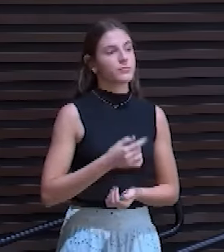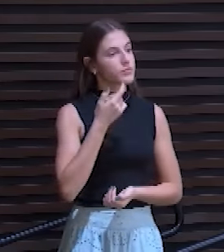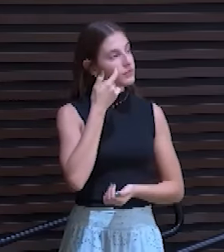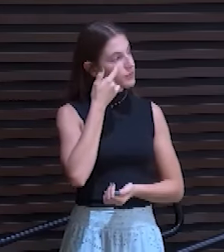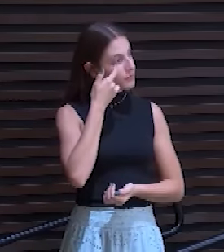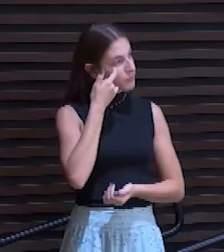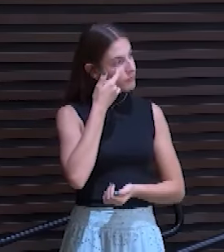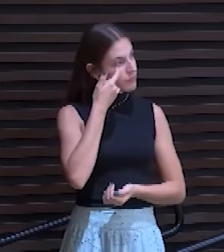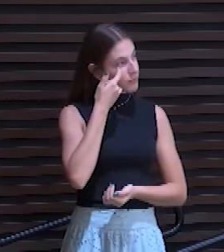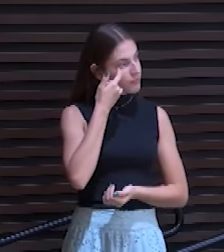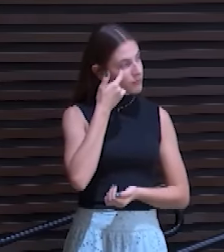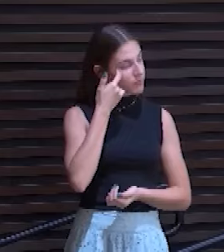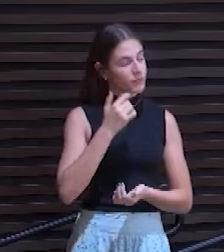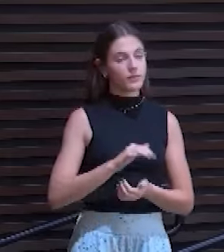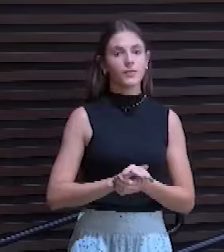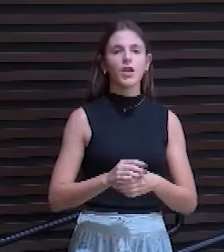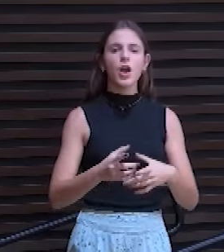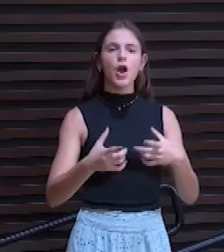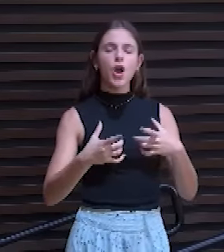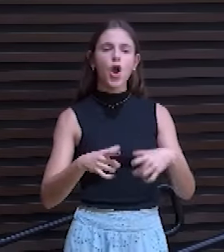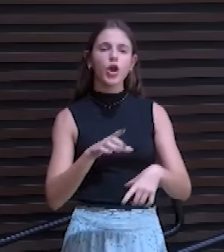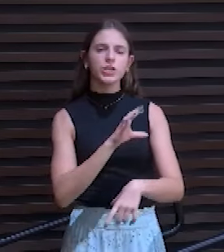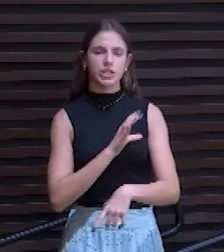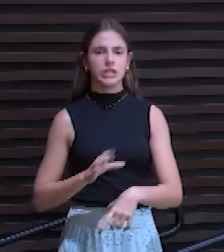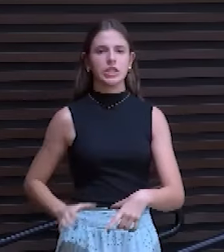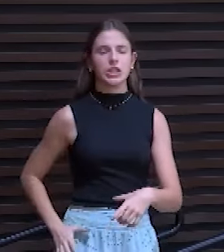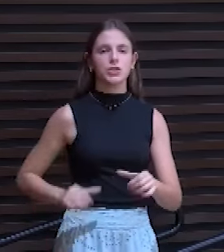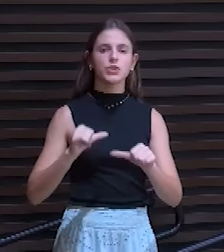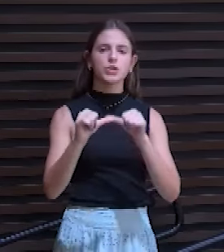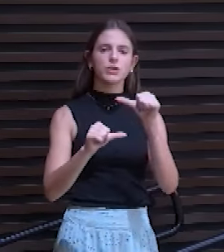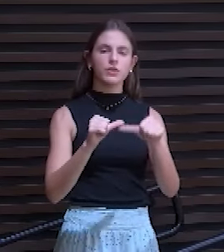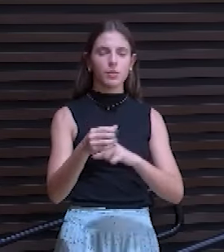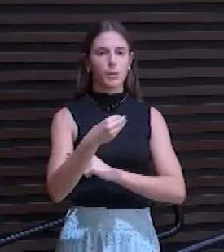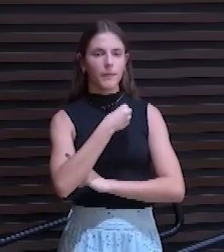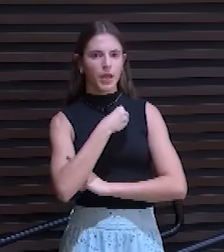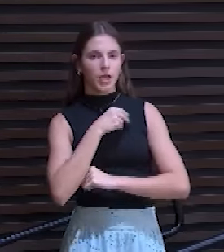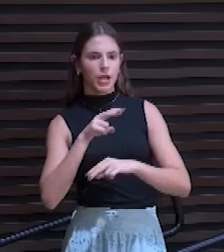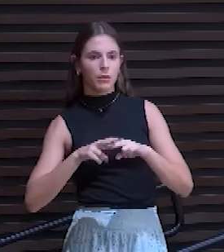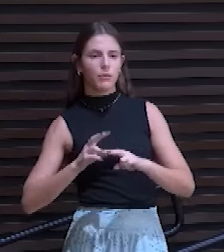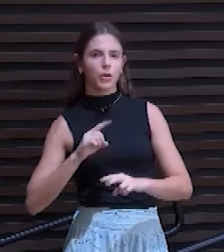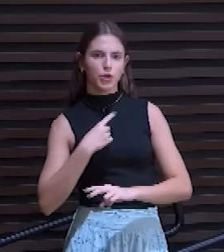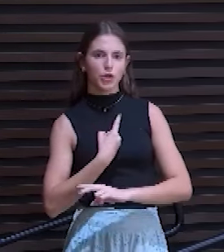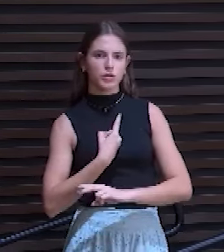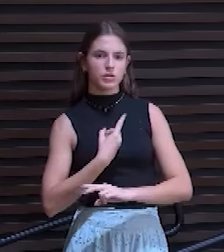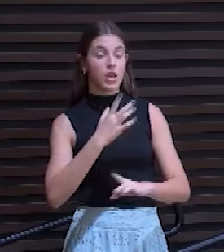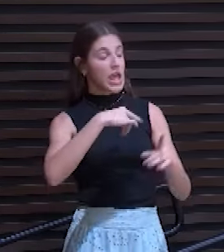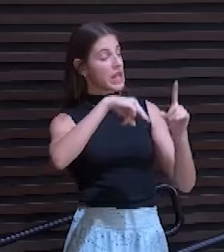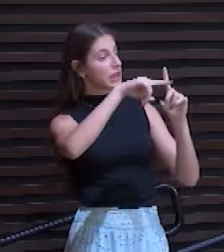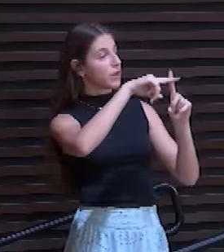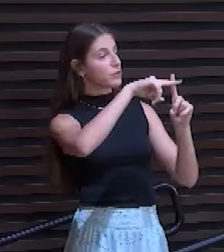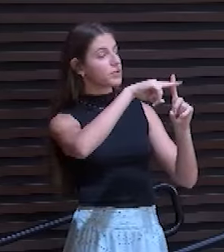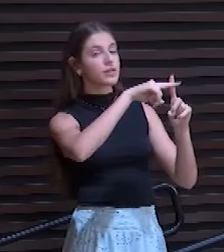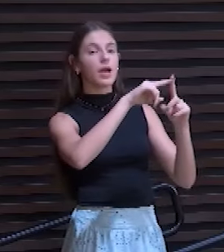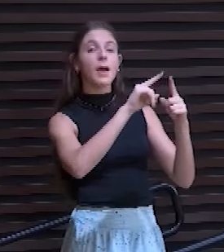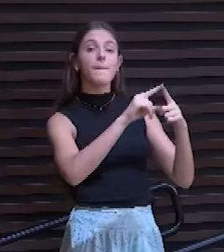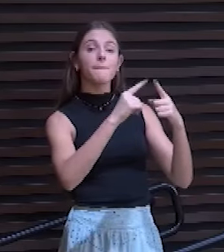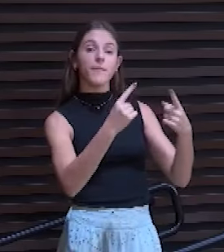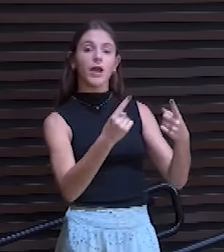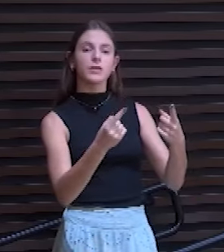Aonde que Ele se fez pecado por nós? Eu já disse aqui na cruz, mas eu queria que você lesse juntamente comigo, 1